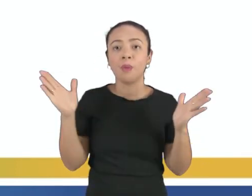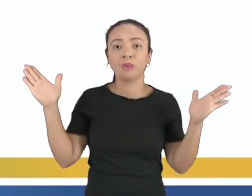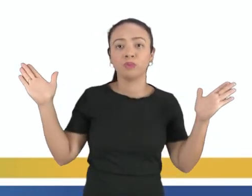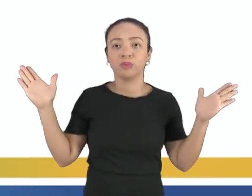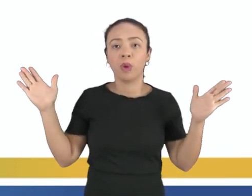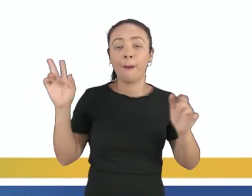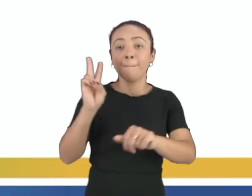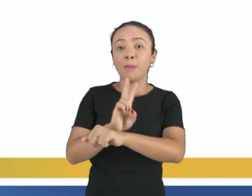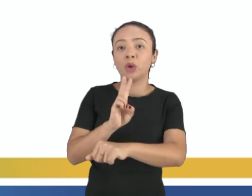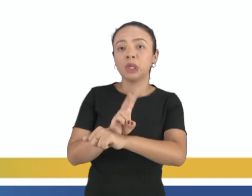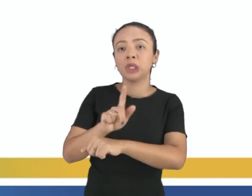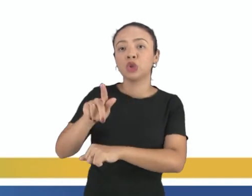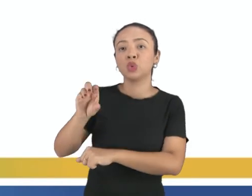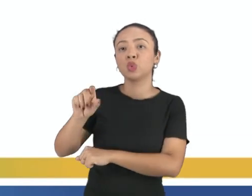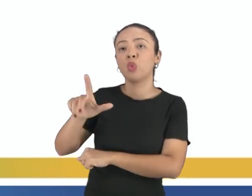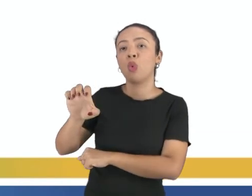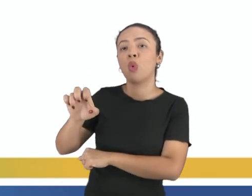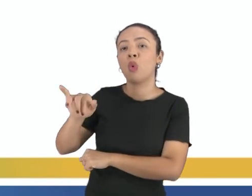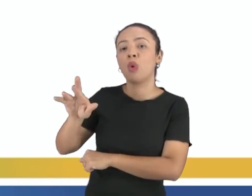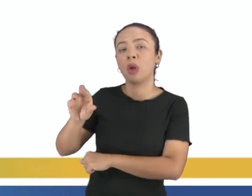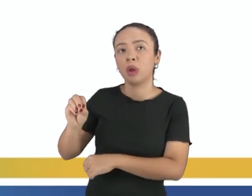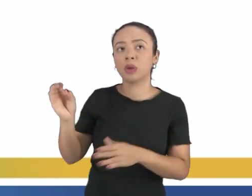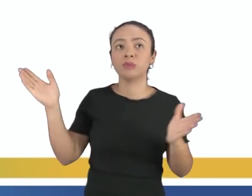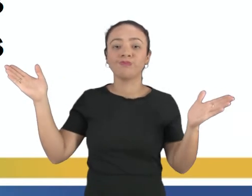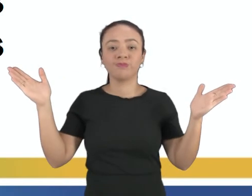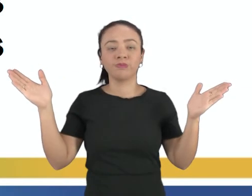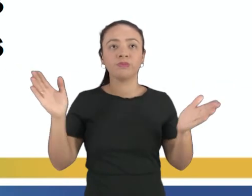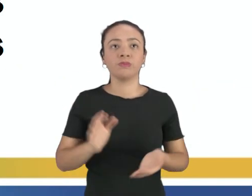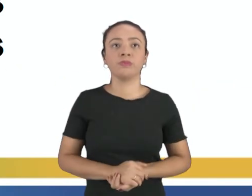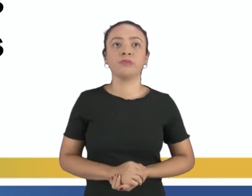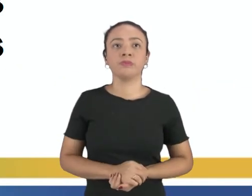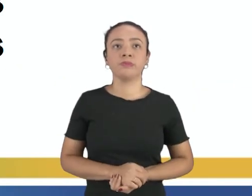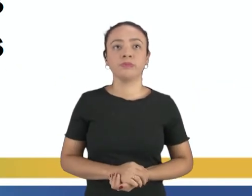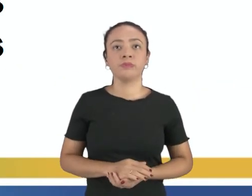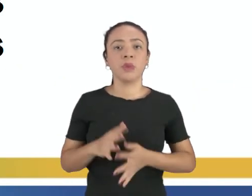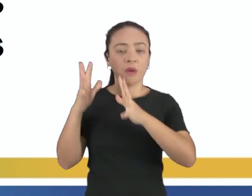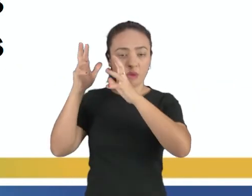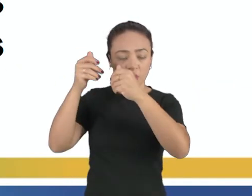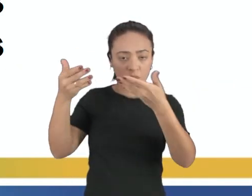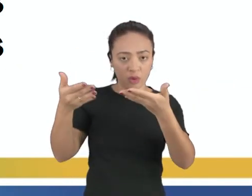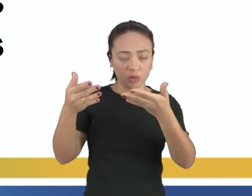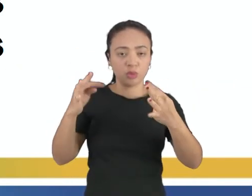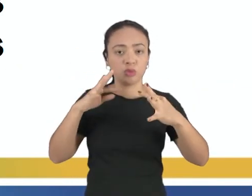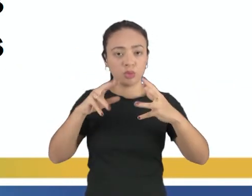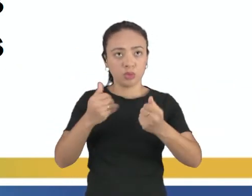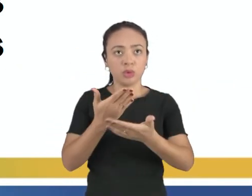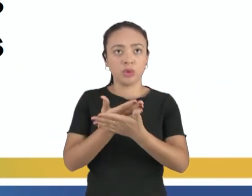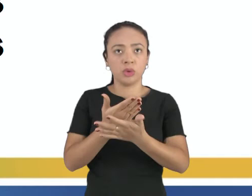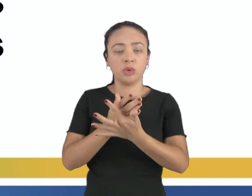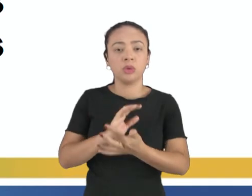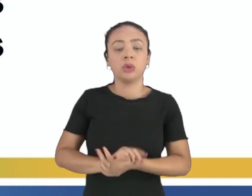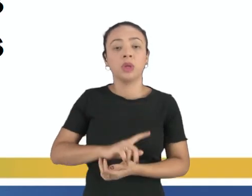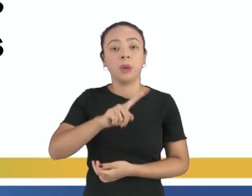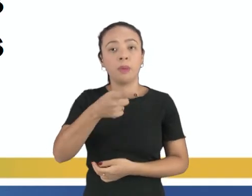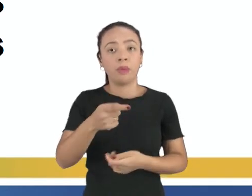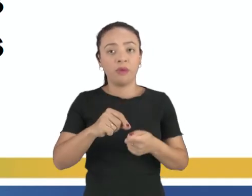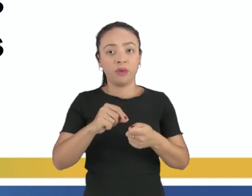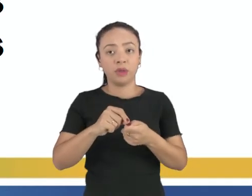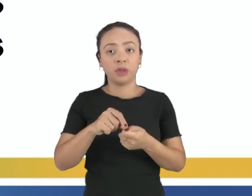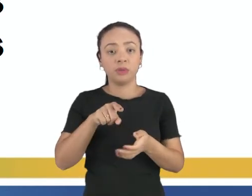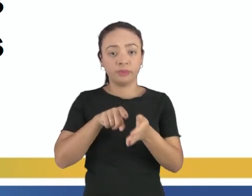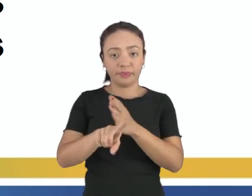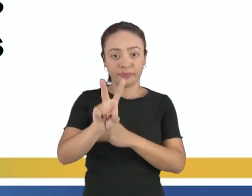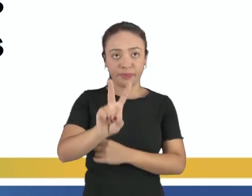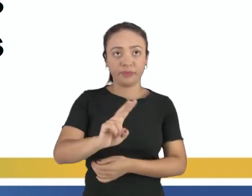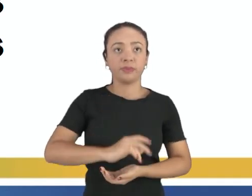da defesa realizado por um goleiro, não é mesmo? Bom, vamos revisar o que vimos até agora e em seguida vamos realizar